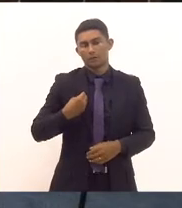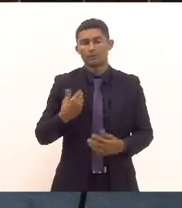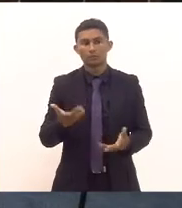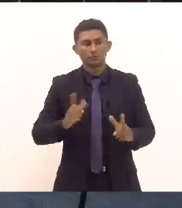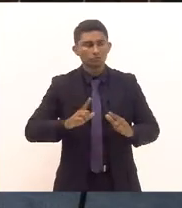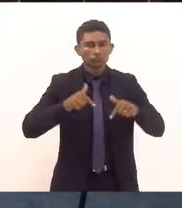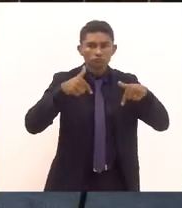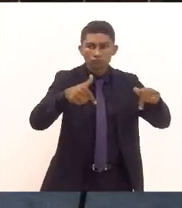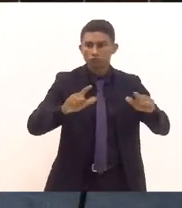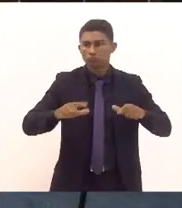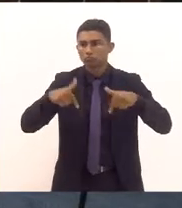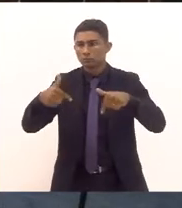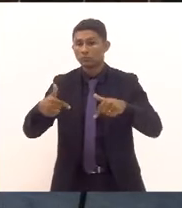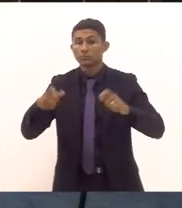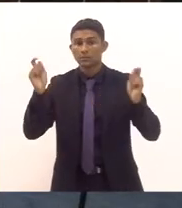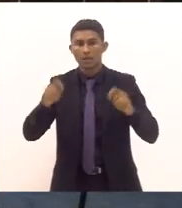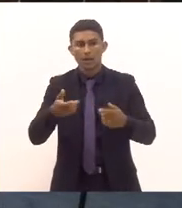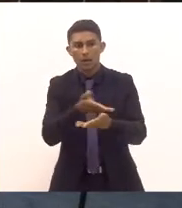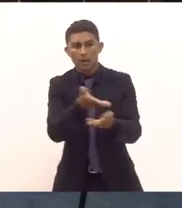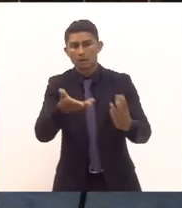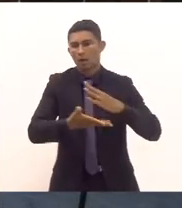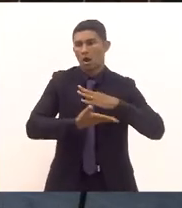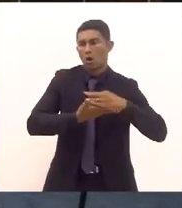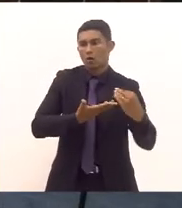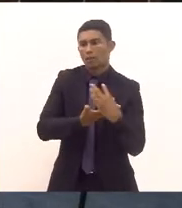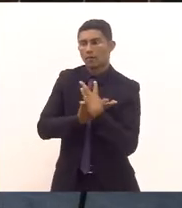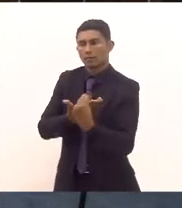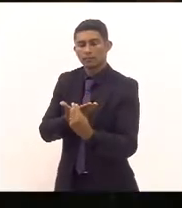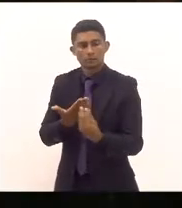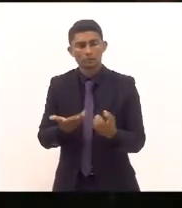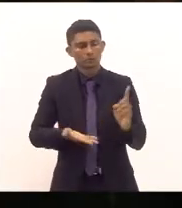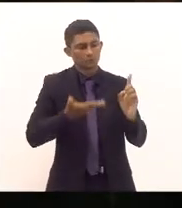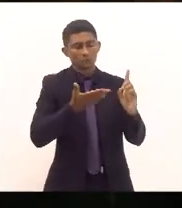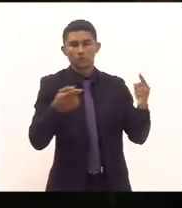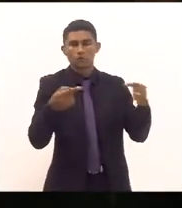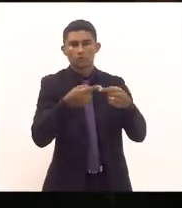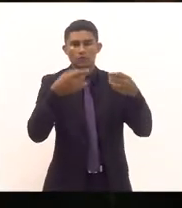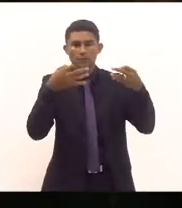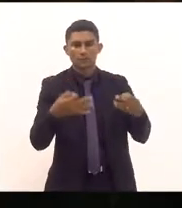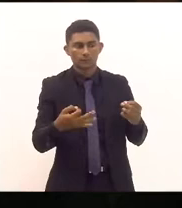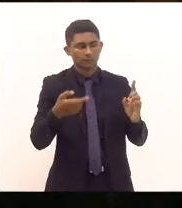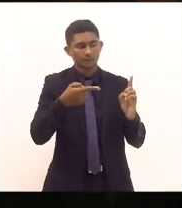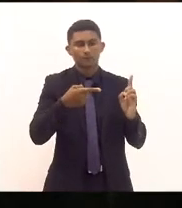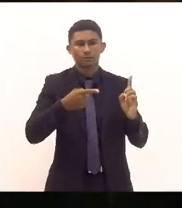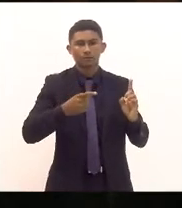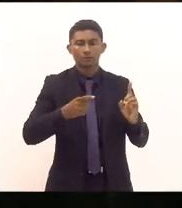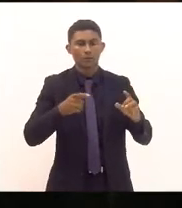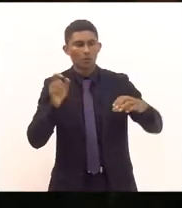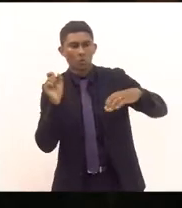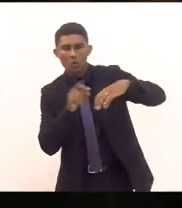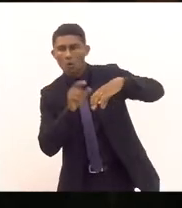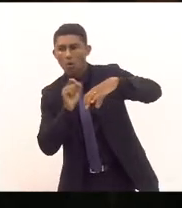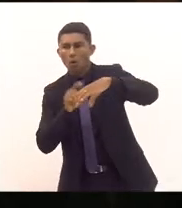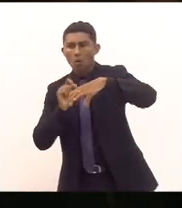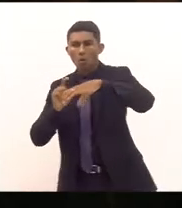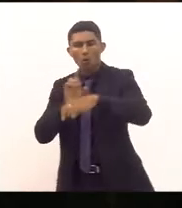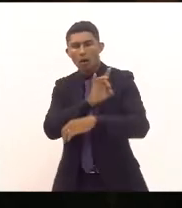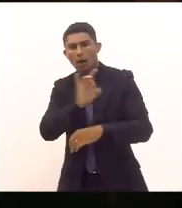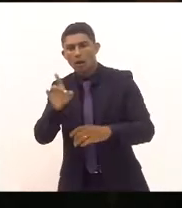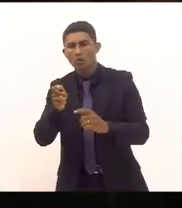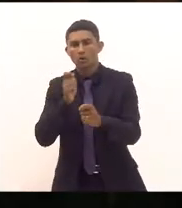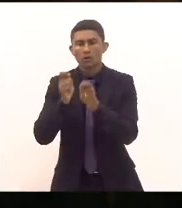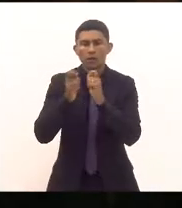podem ser inspiração e esse é o teu caso em cada gesto em cada Gol comemorado em cada